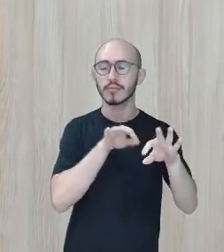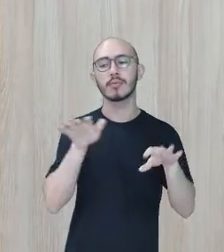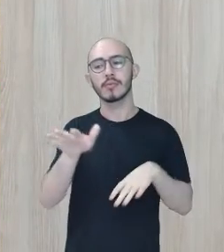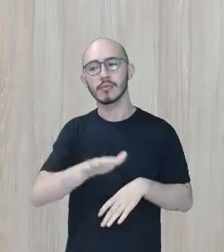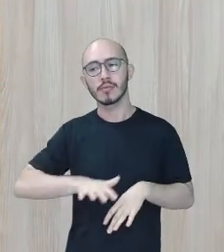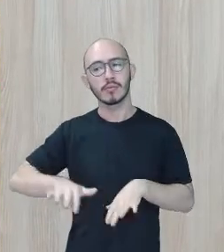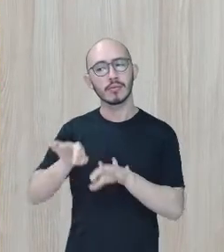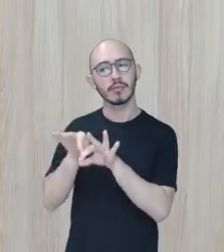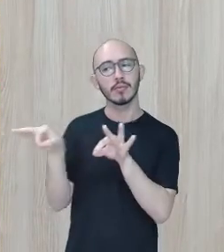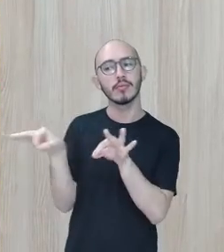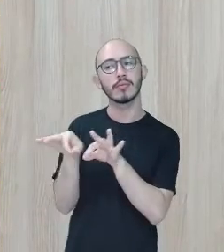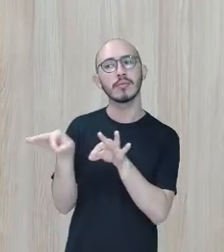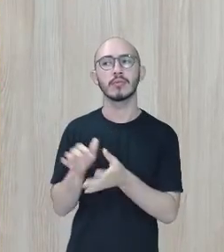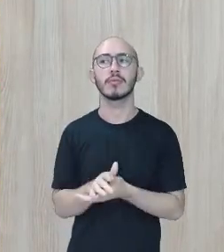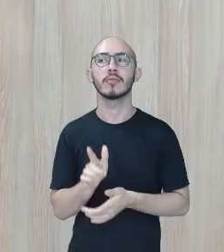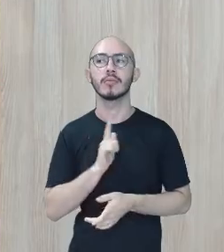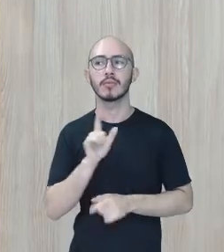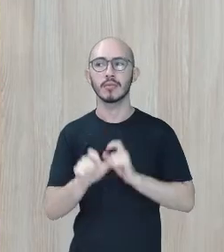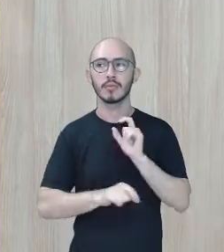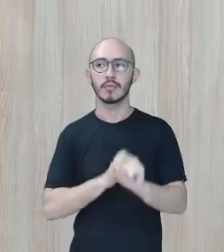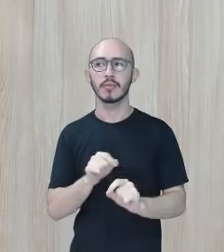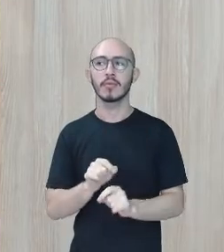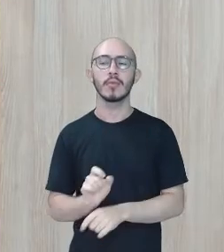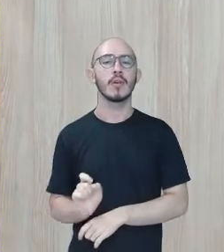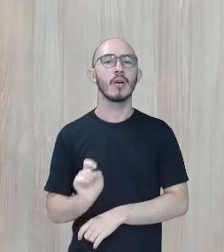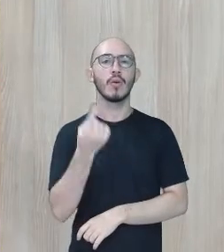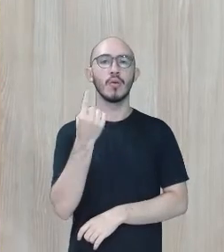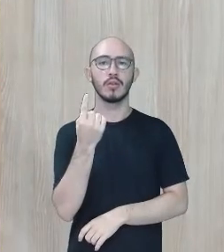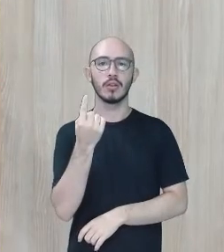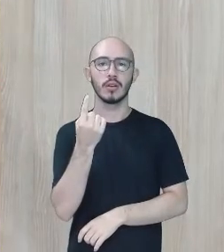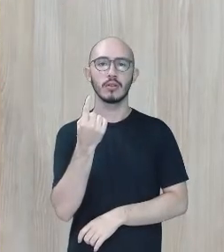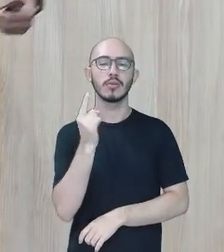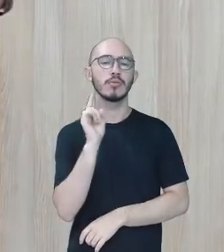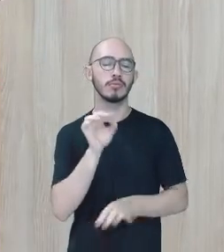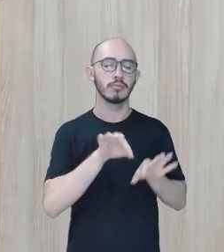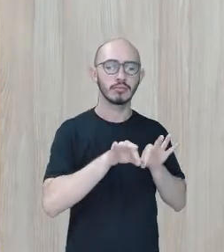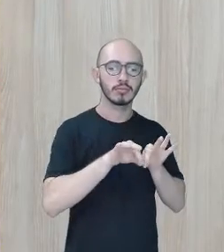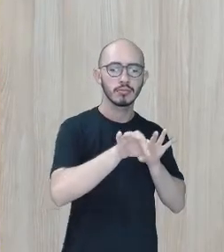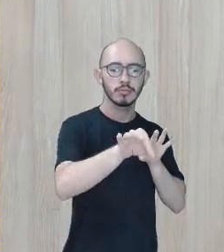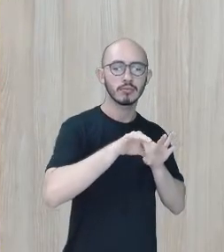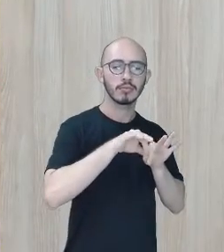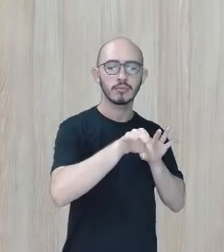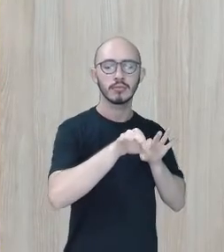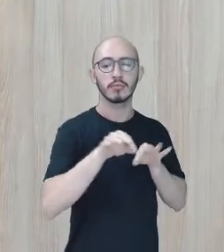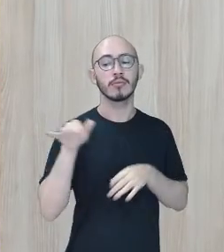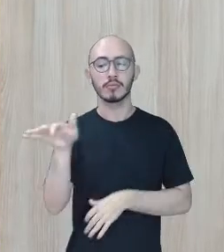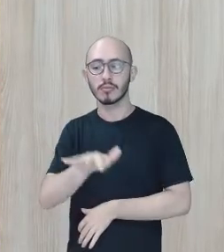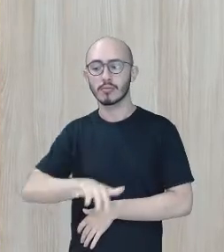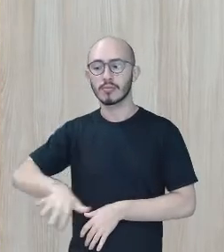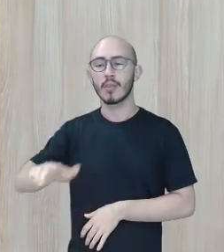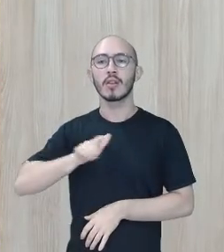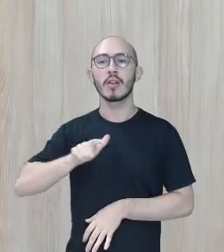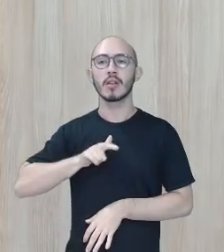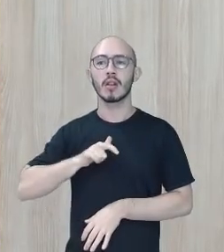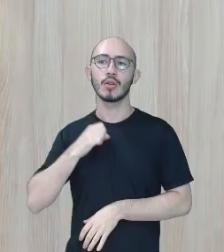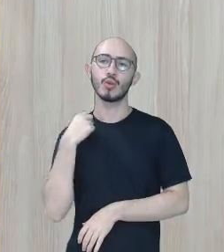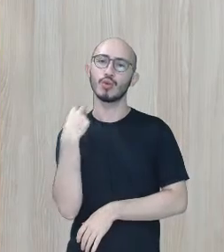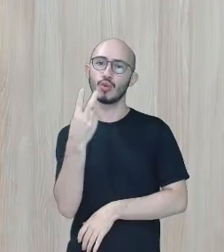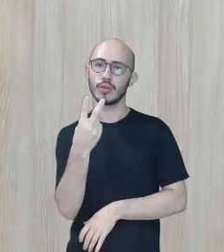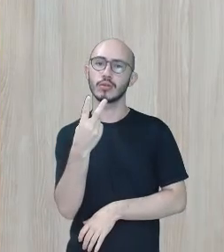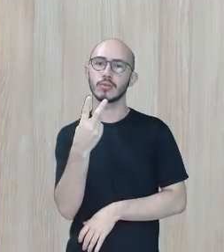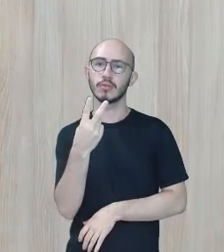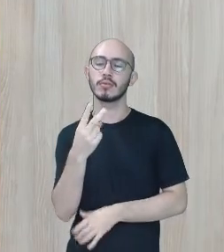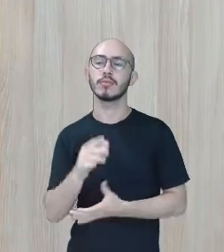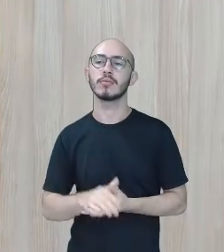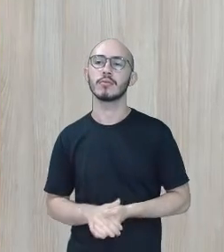área, né? Comprimento a gente tem apenas uma única dimensão e na área a gente tem duas